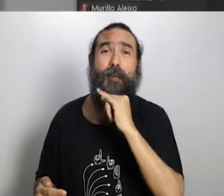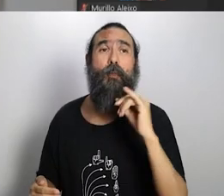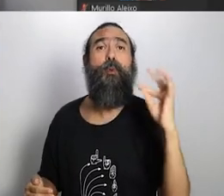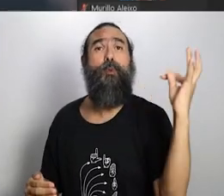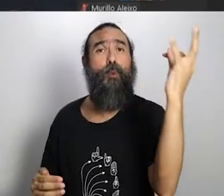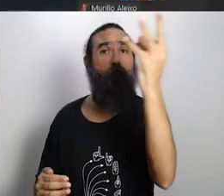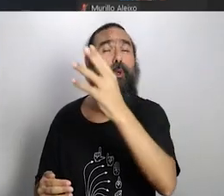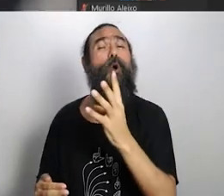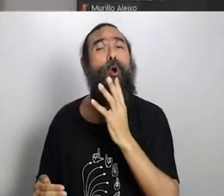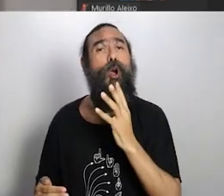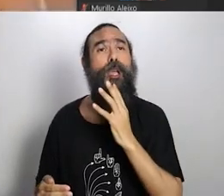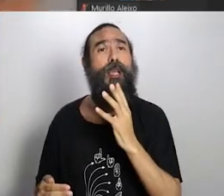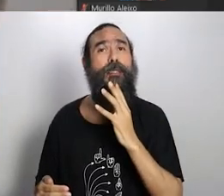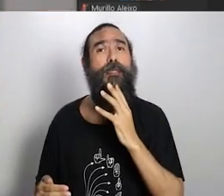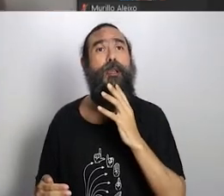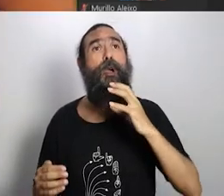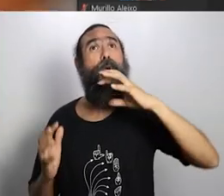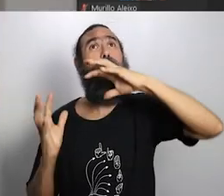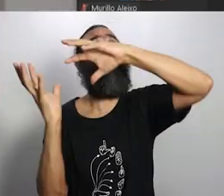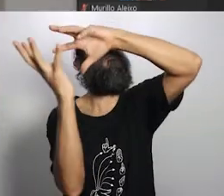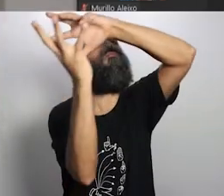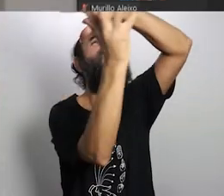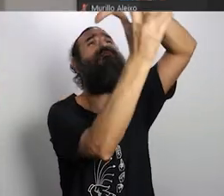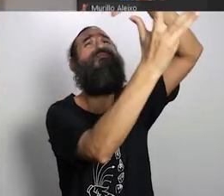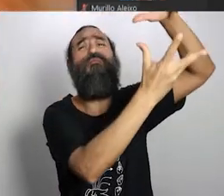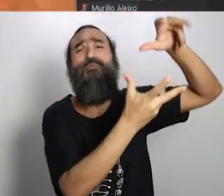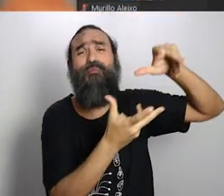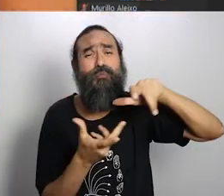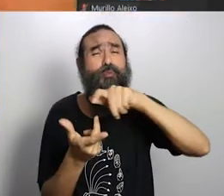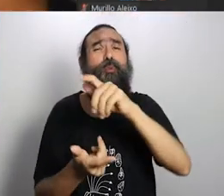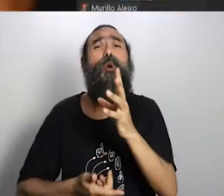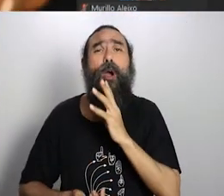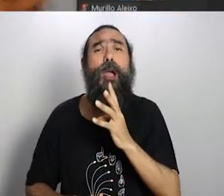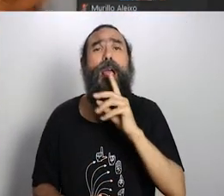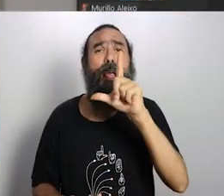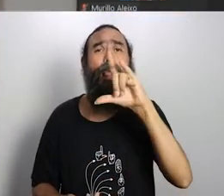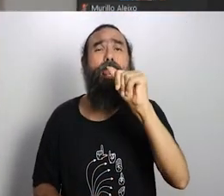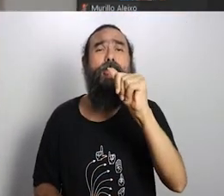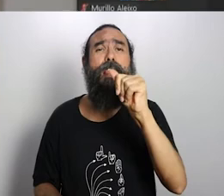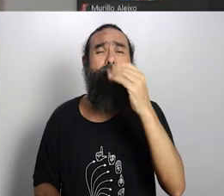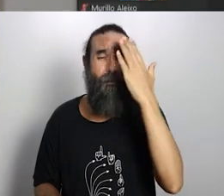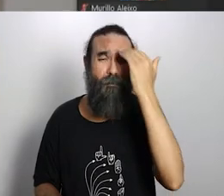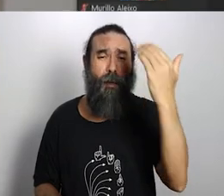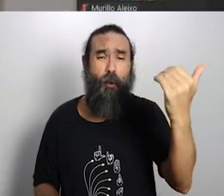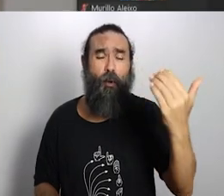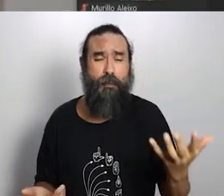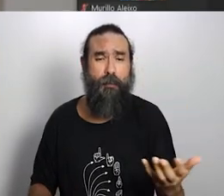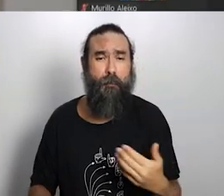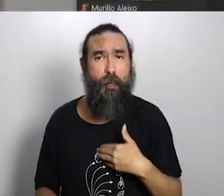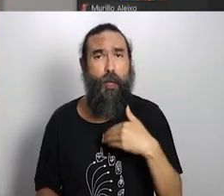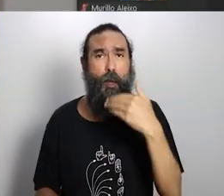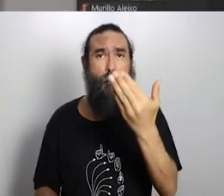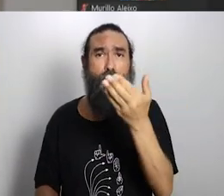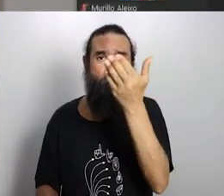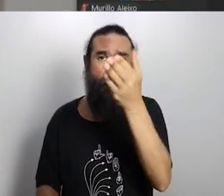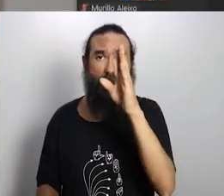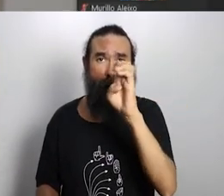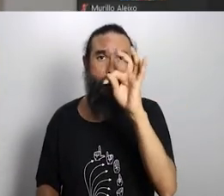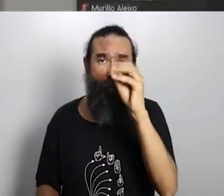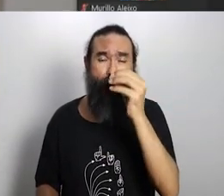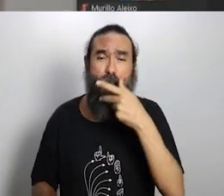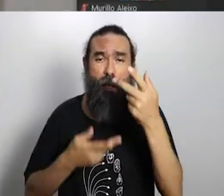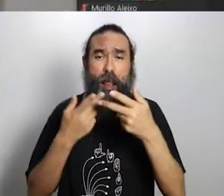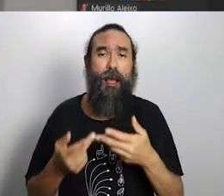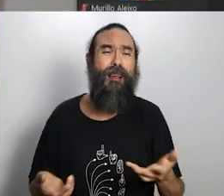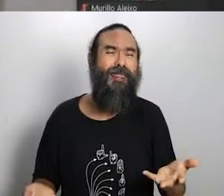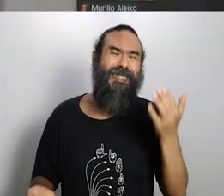falar. Eu sei que aqui a gente falou sobre a poesia, era a prosa, quem rima e tal, mas eu acho que a conversa tangeu para esse lado, porque eu acho